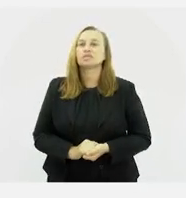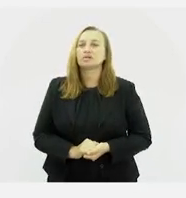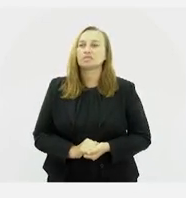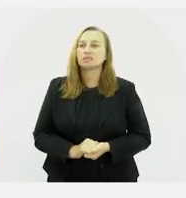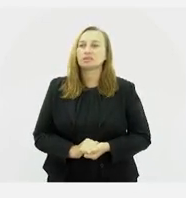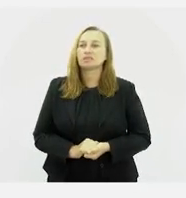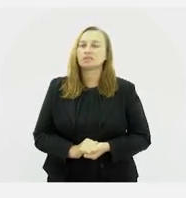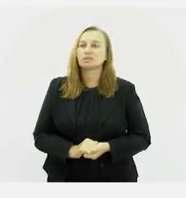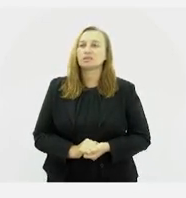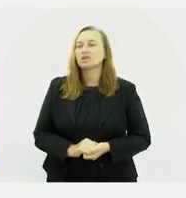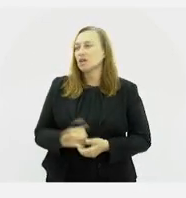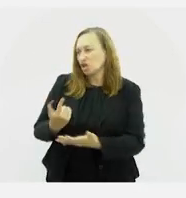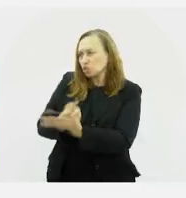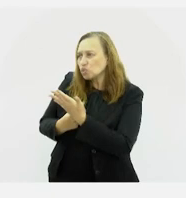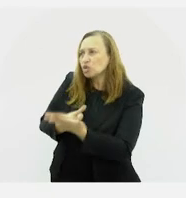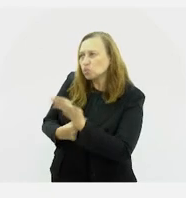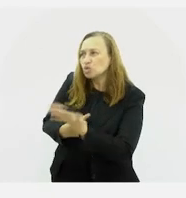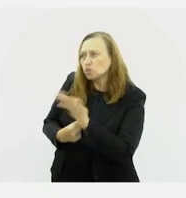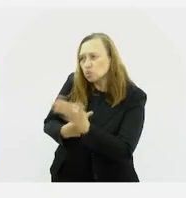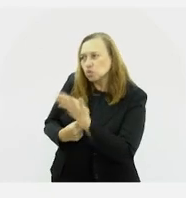Isso, ajuda aí, vai.